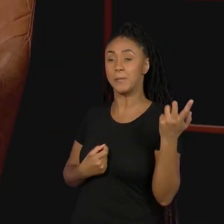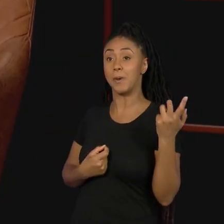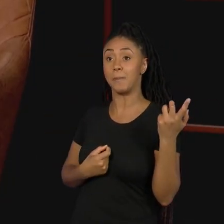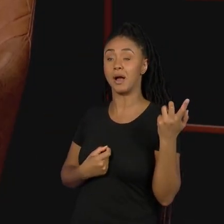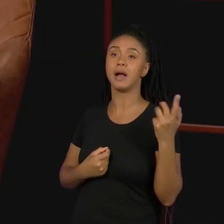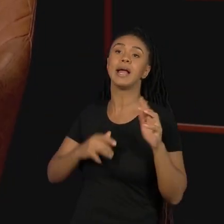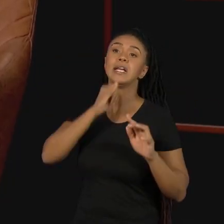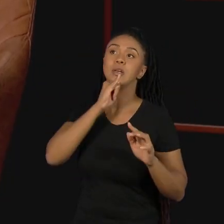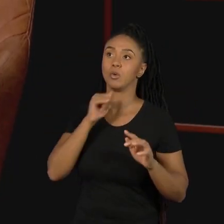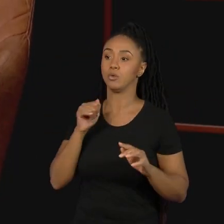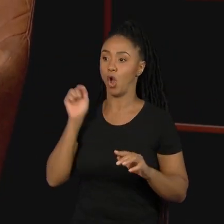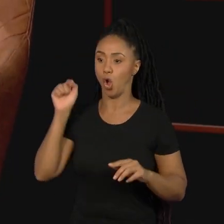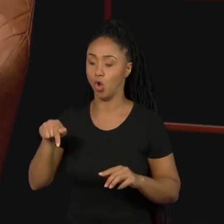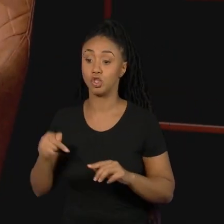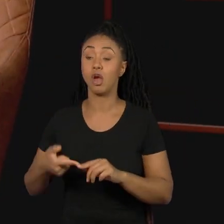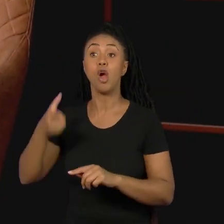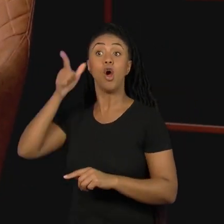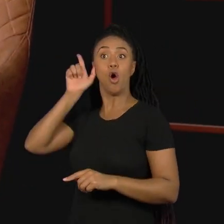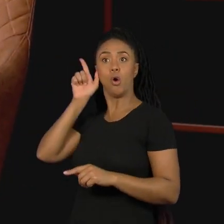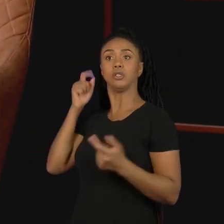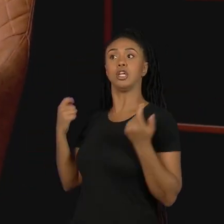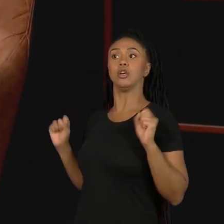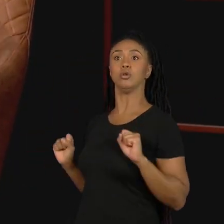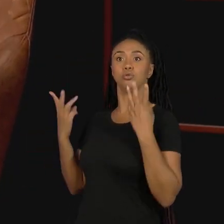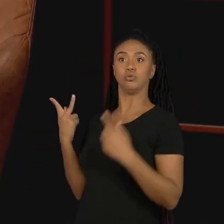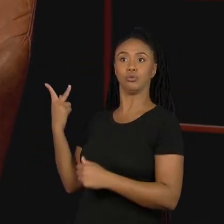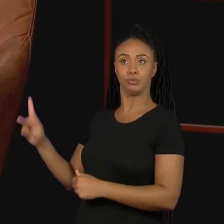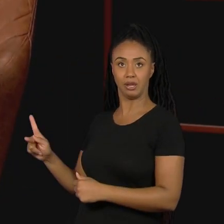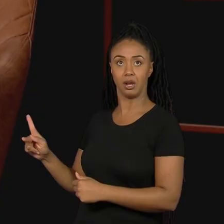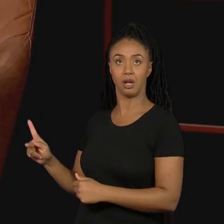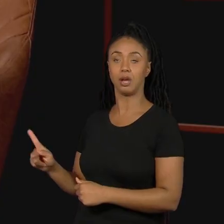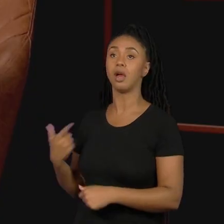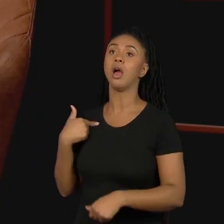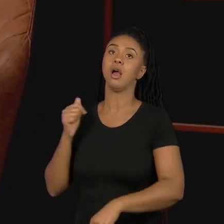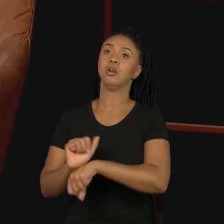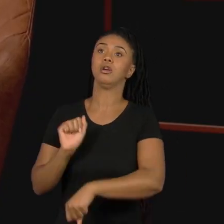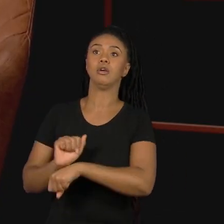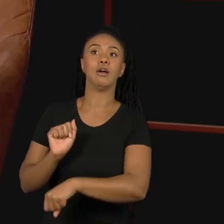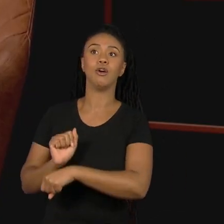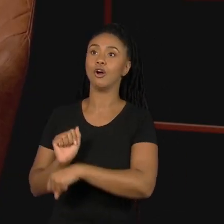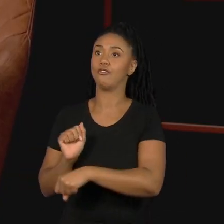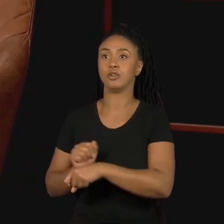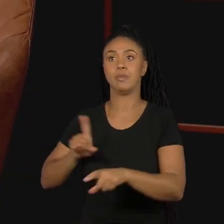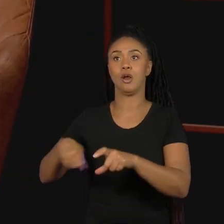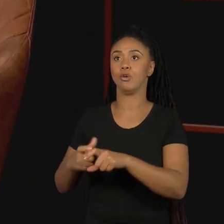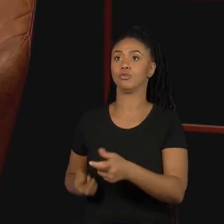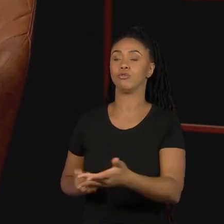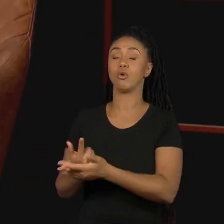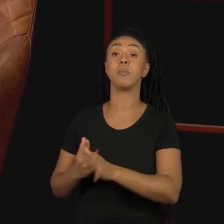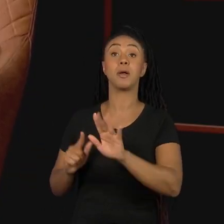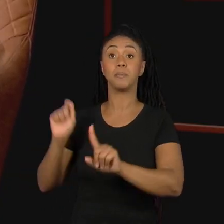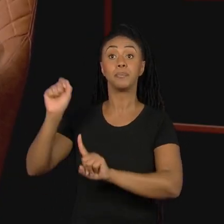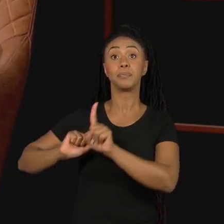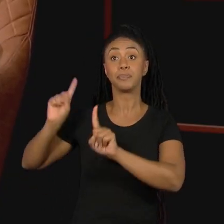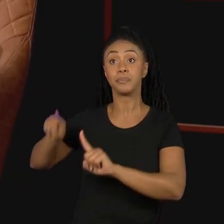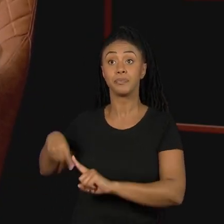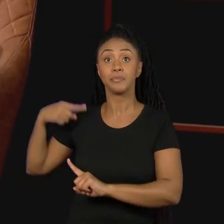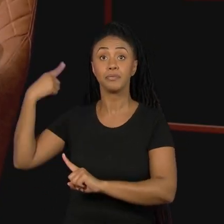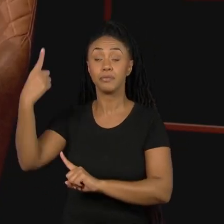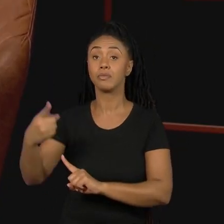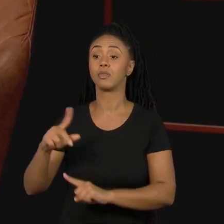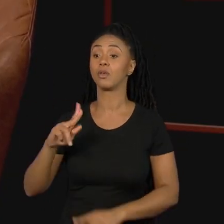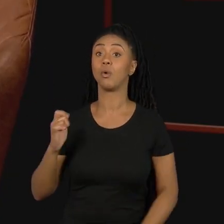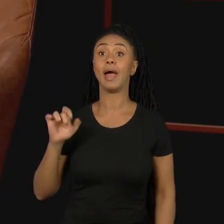ontem. Tem daqui um mês, tem outro, mas está sold out. Eu falei, eu espero para comprar até o dia. No dia seguinte, esbarro com o